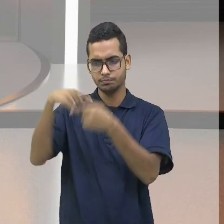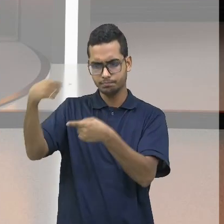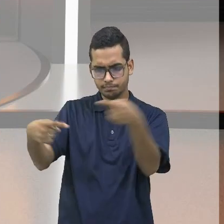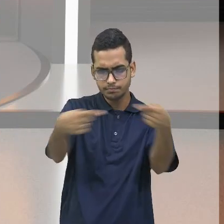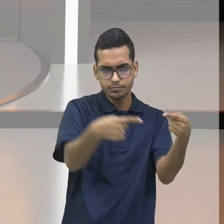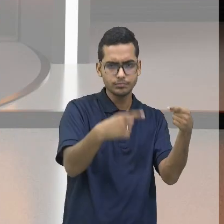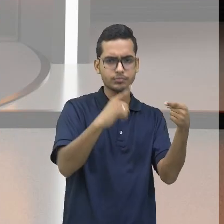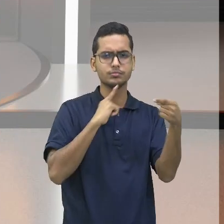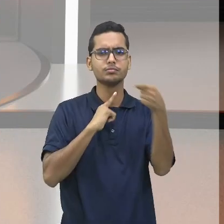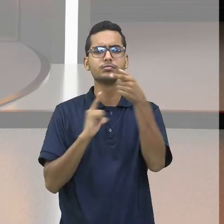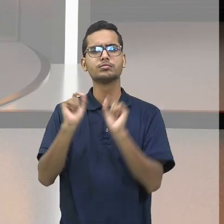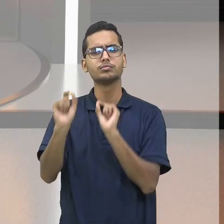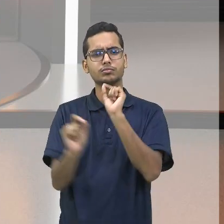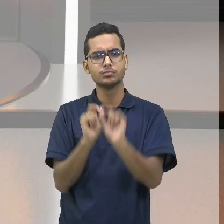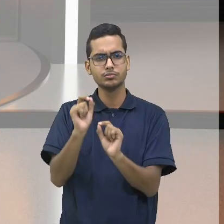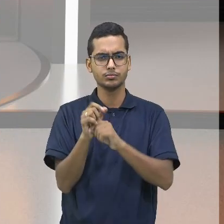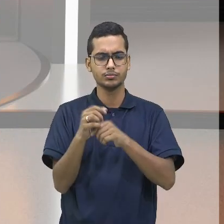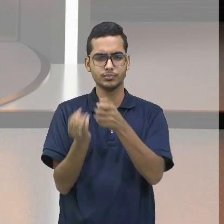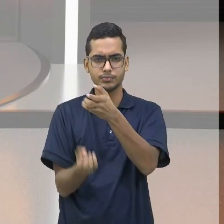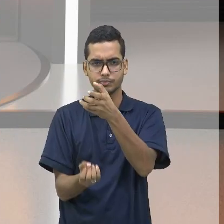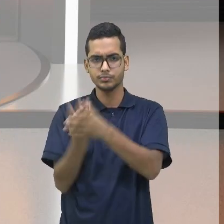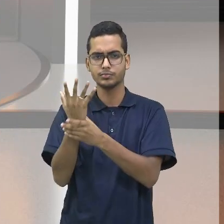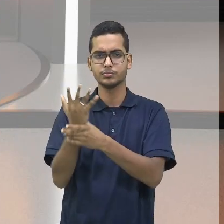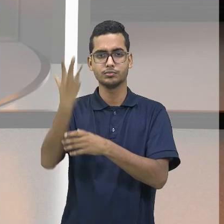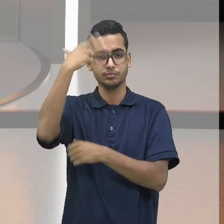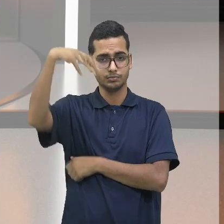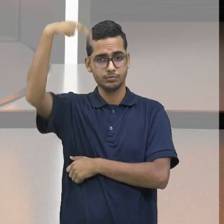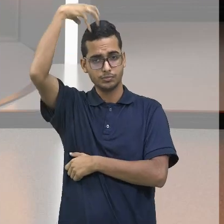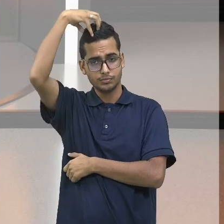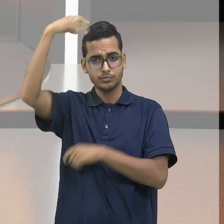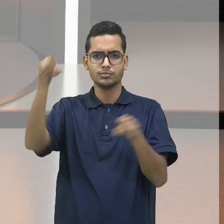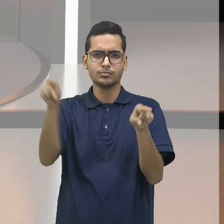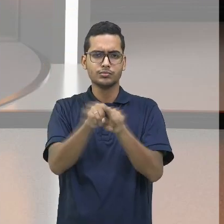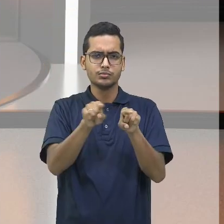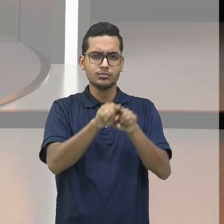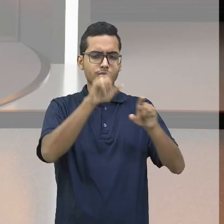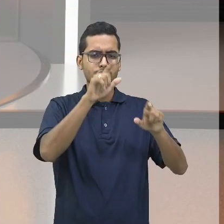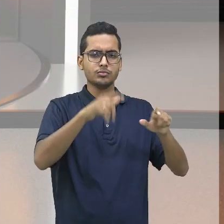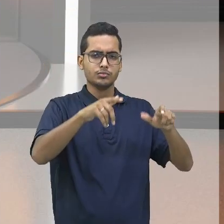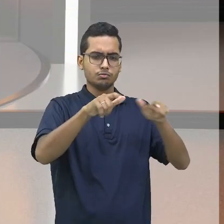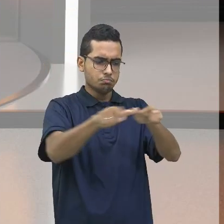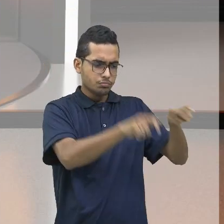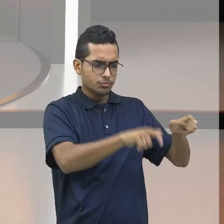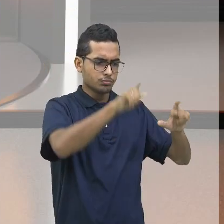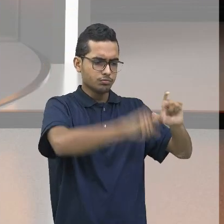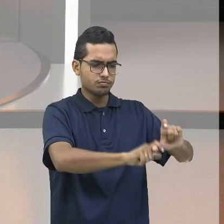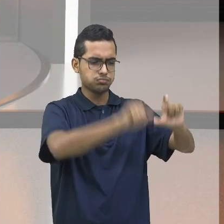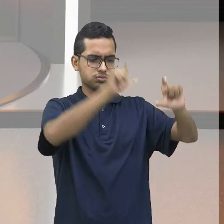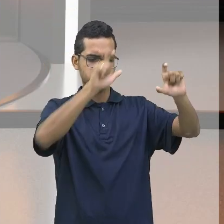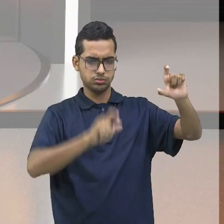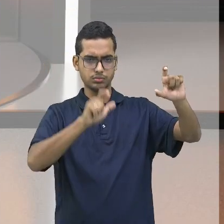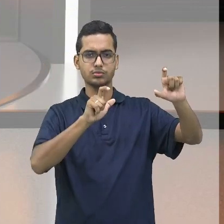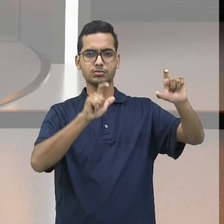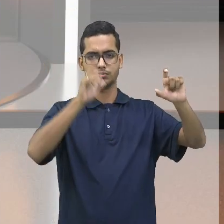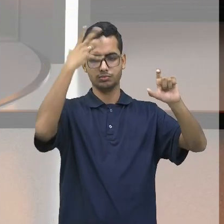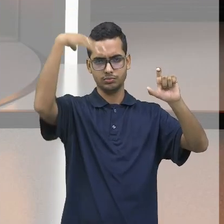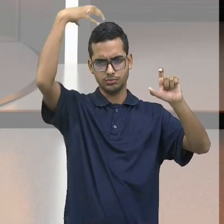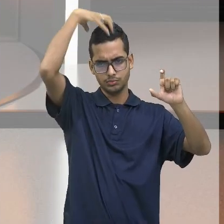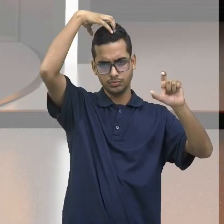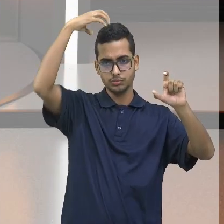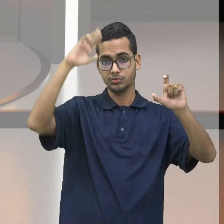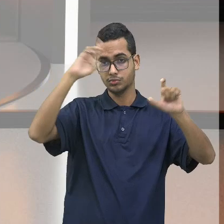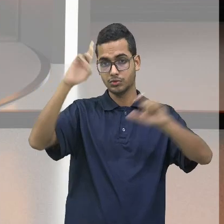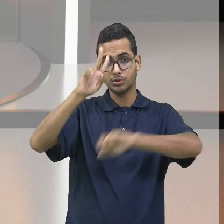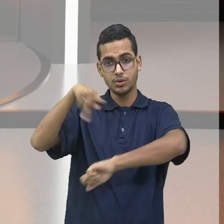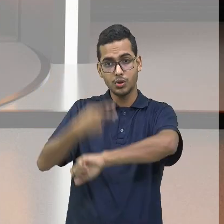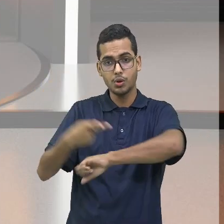a formação de reinos e principados que ao longo dos séculos